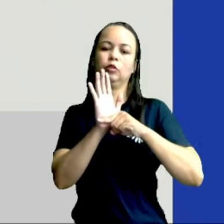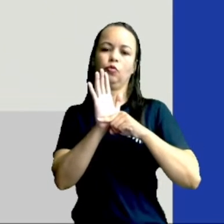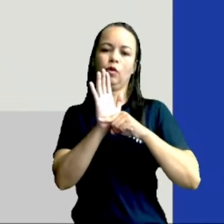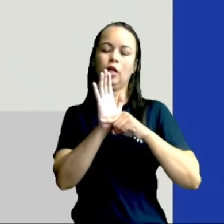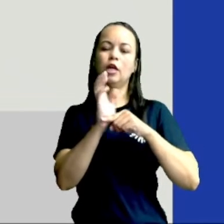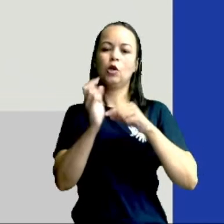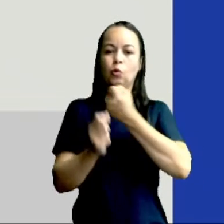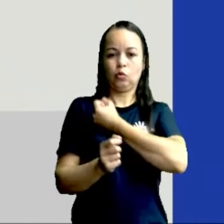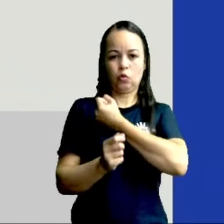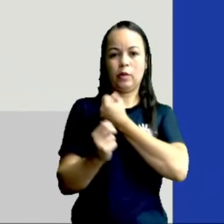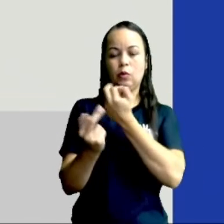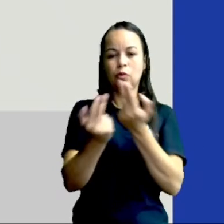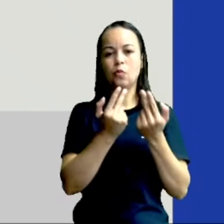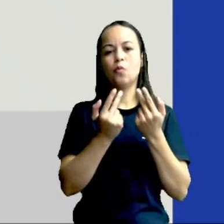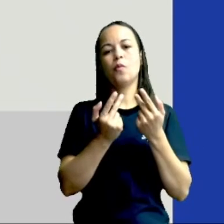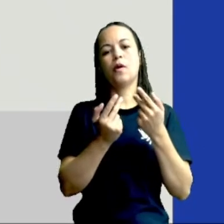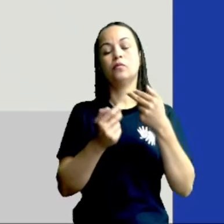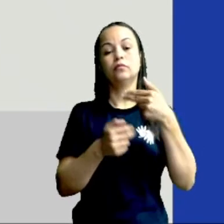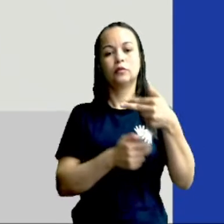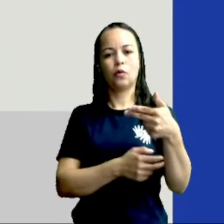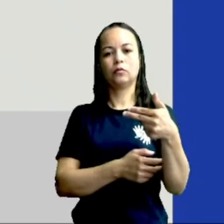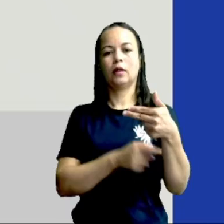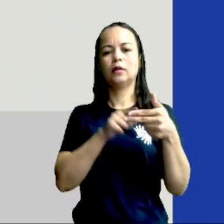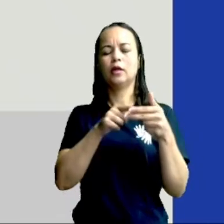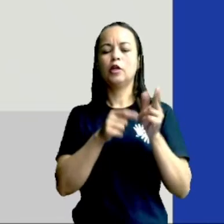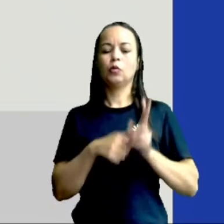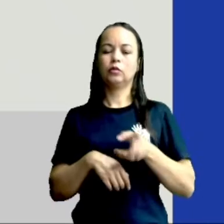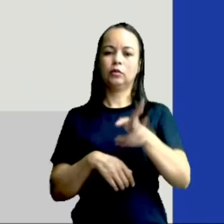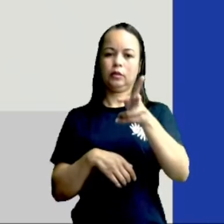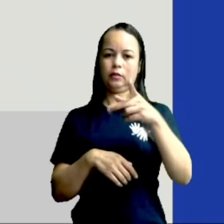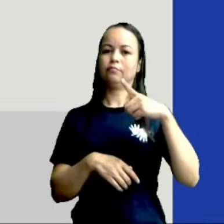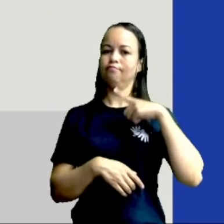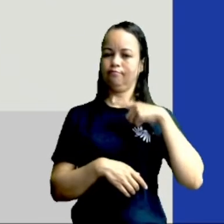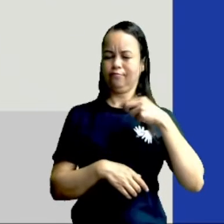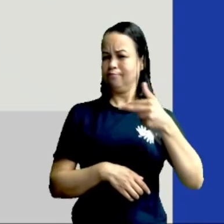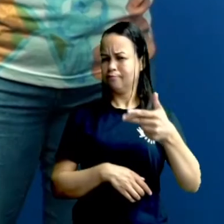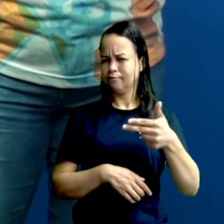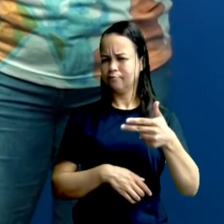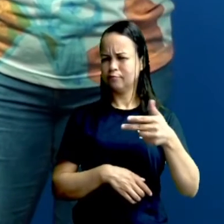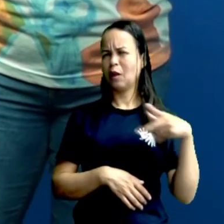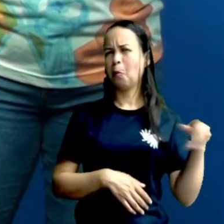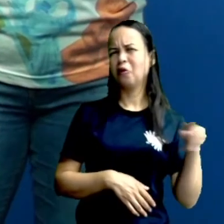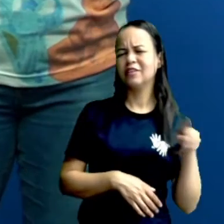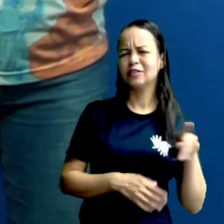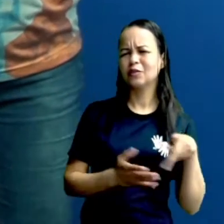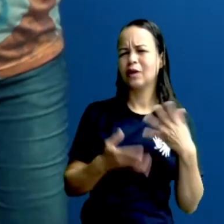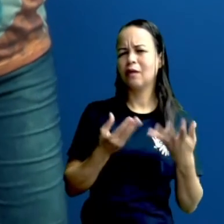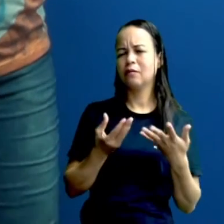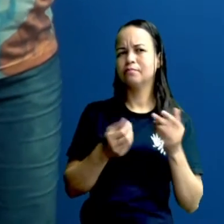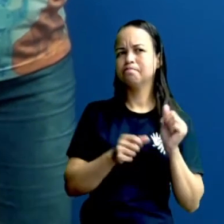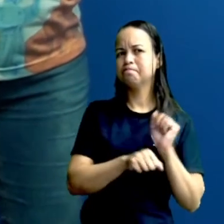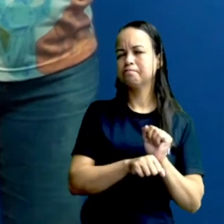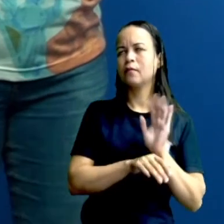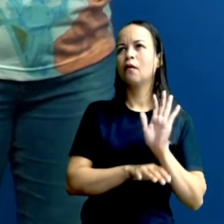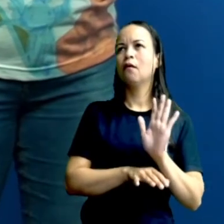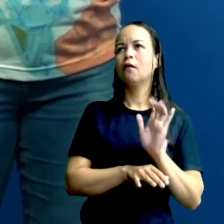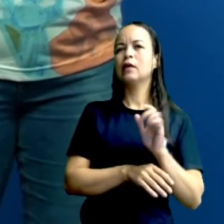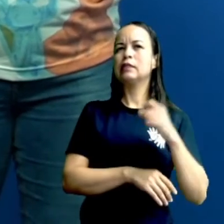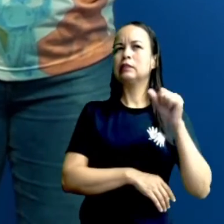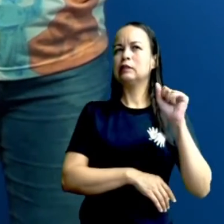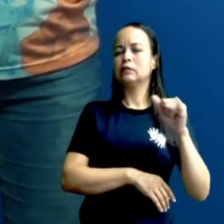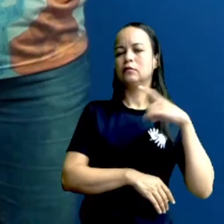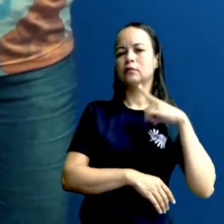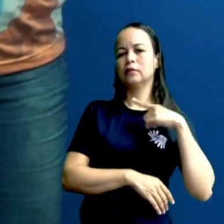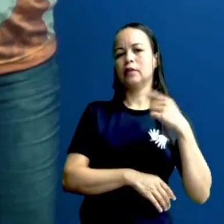nos dois membros da igualdade. E continuaremos a ter uma igualdade. Opa, professora, então, peraí. Se eu tenho aí 10